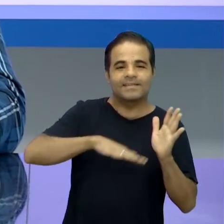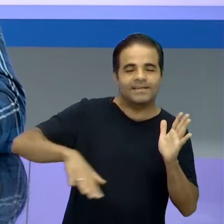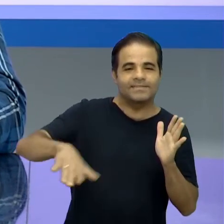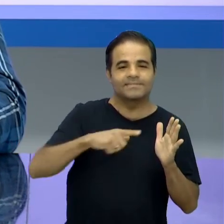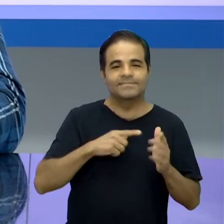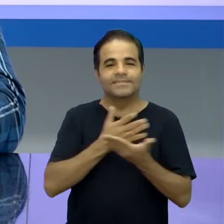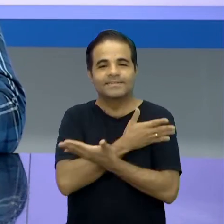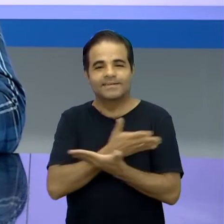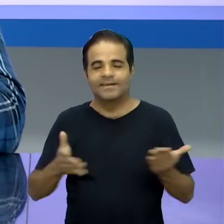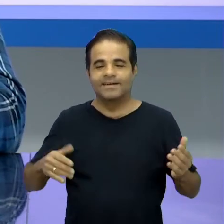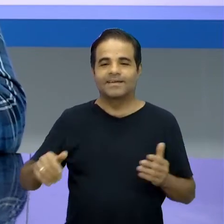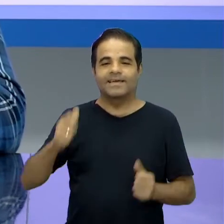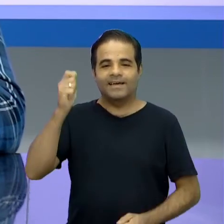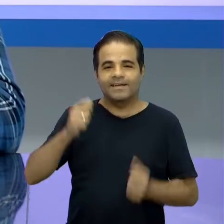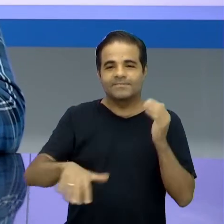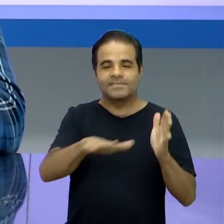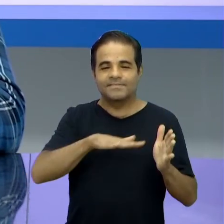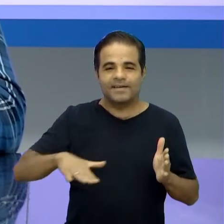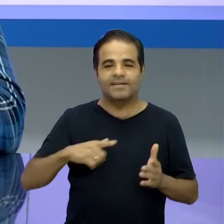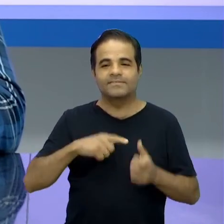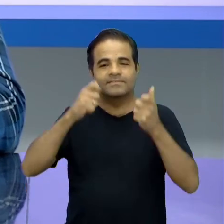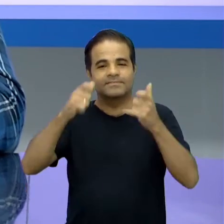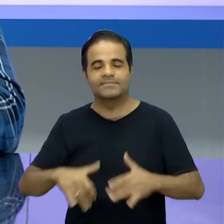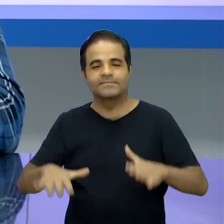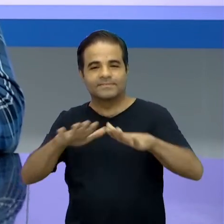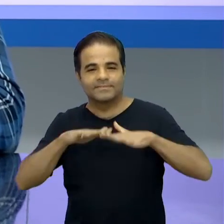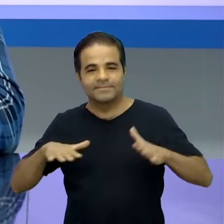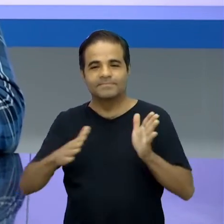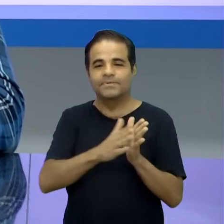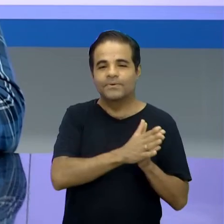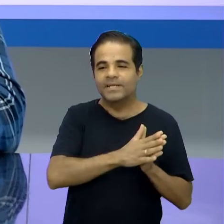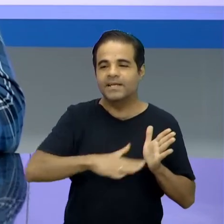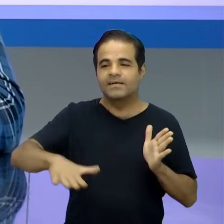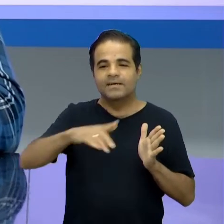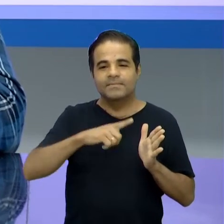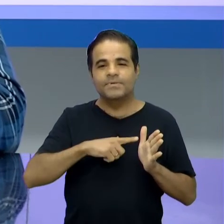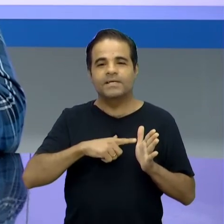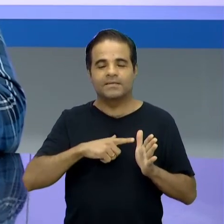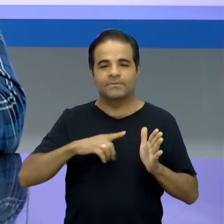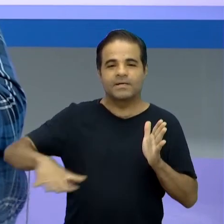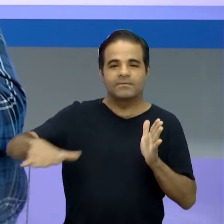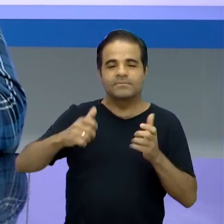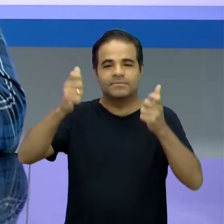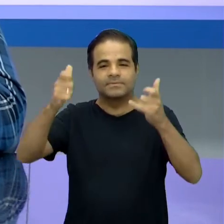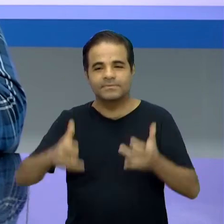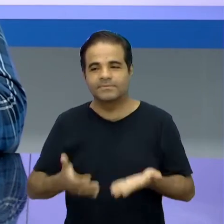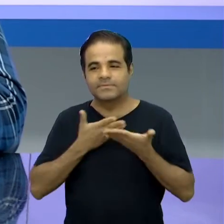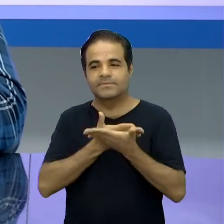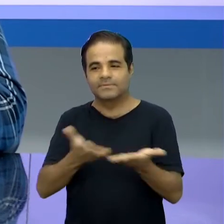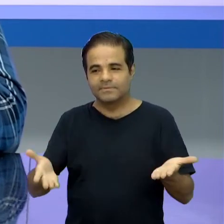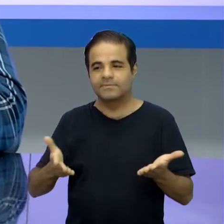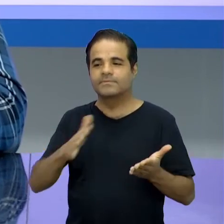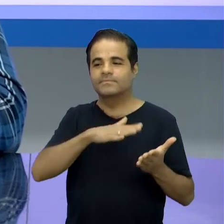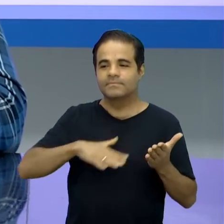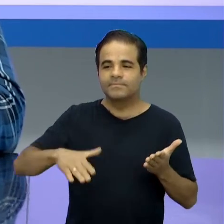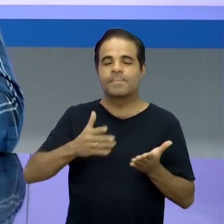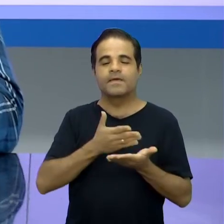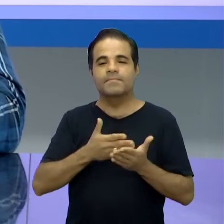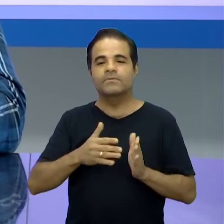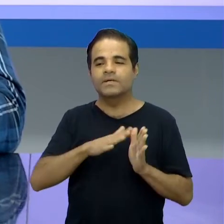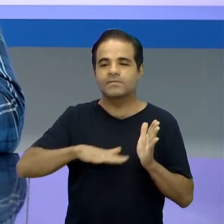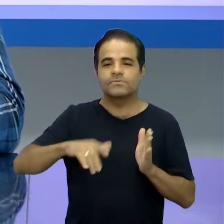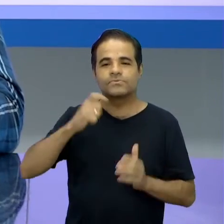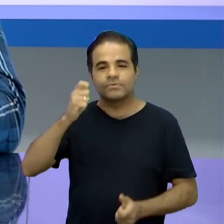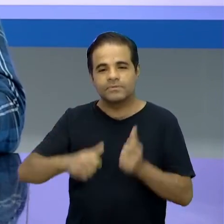nesse patrimônio, né? Então, isso acaba dificultando a Catedral Nossa Senhora da Conceição de